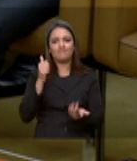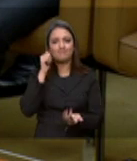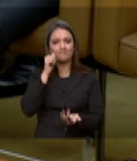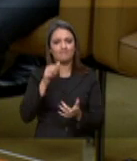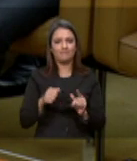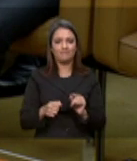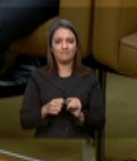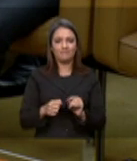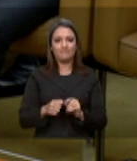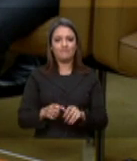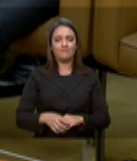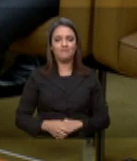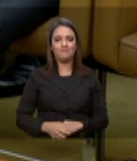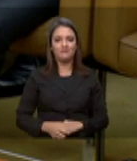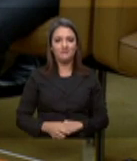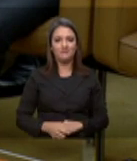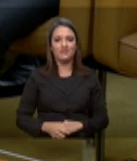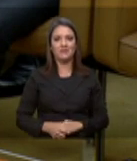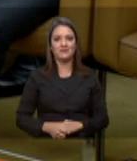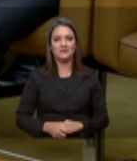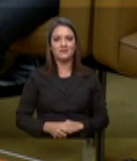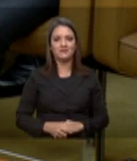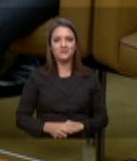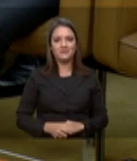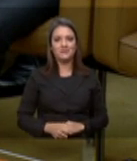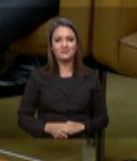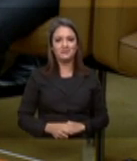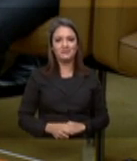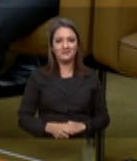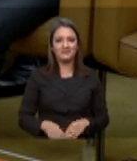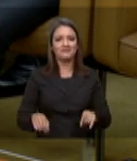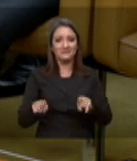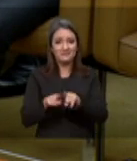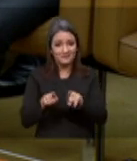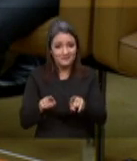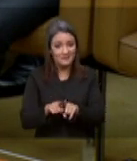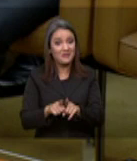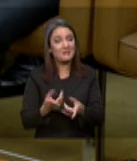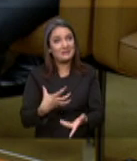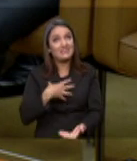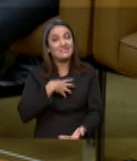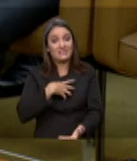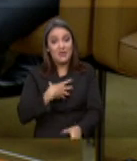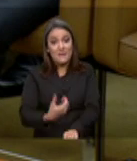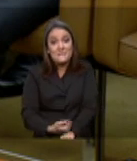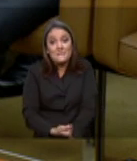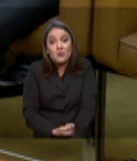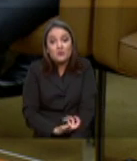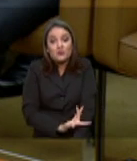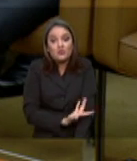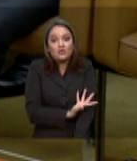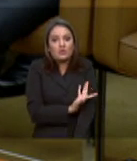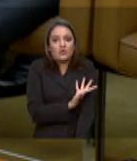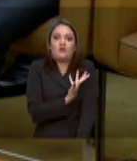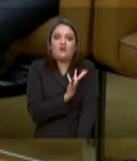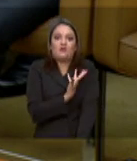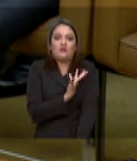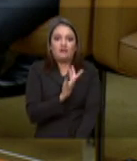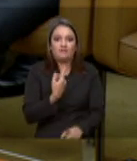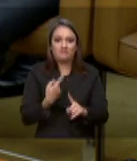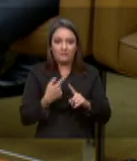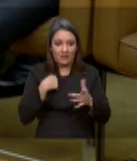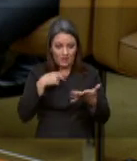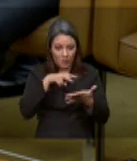E fiquei bastante emocionada quando li que